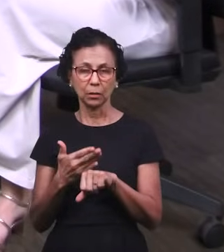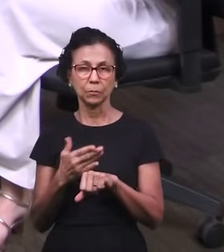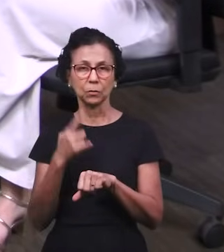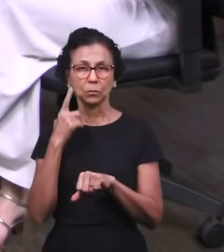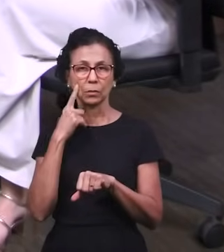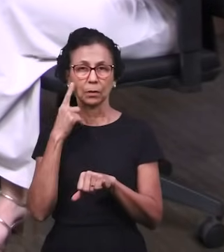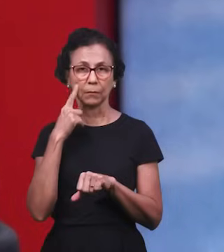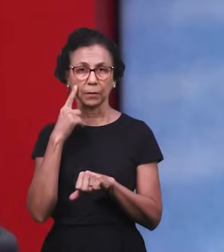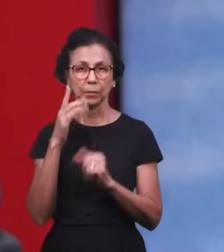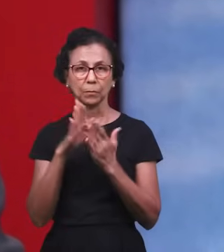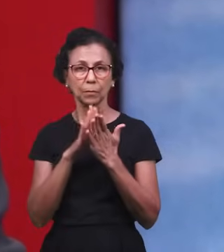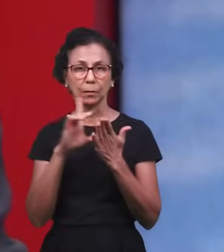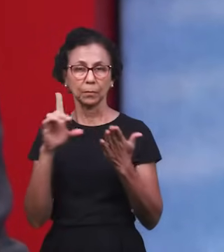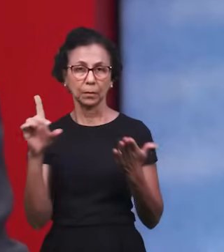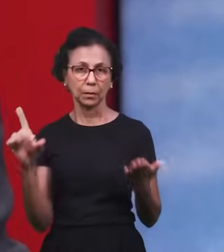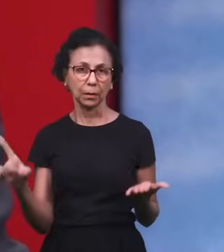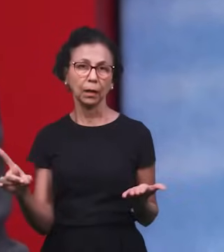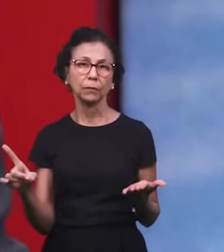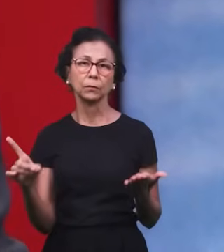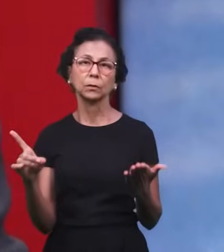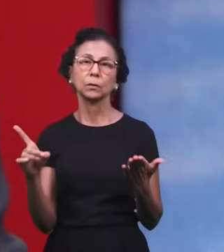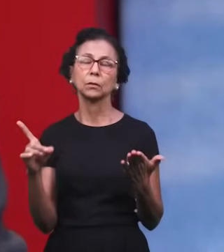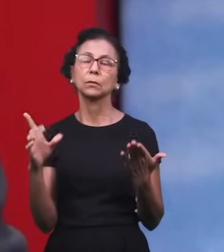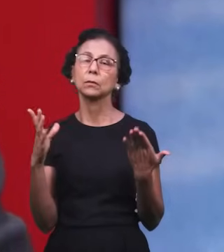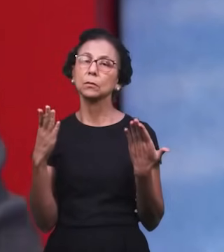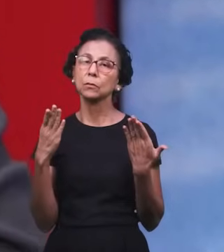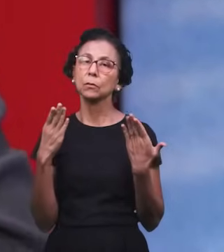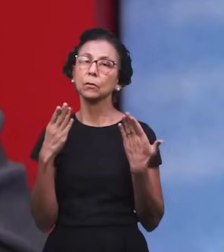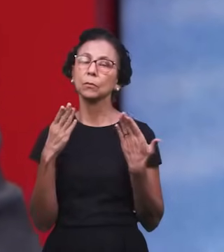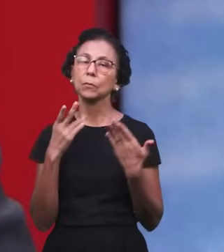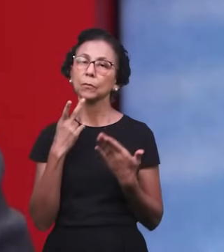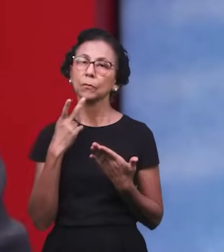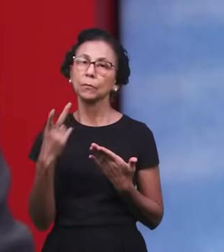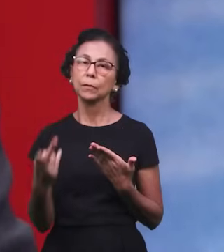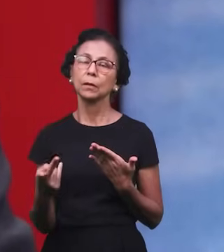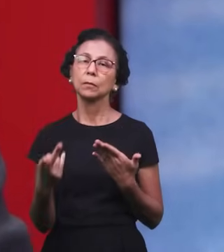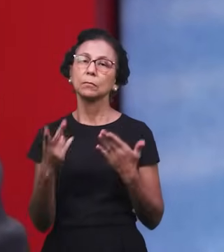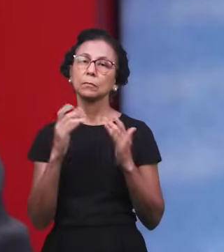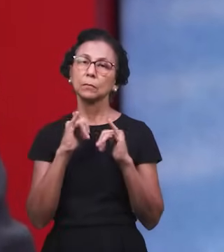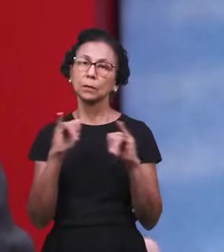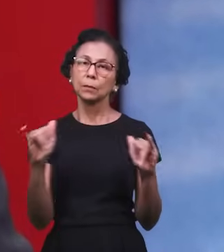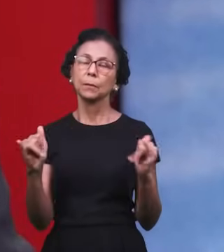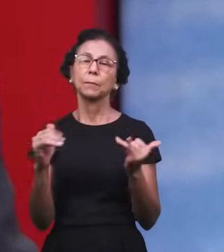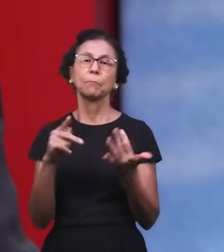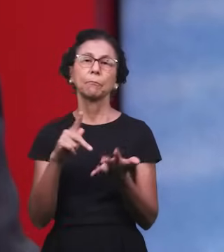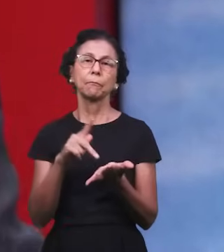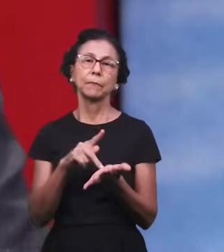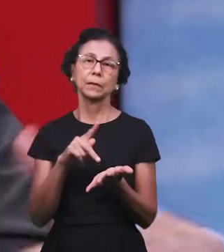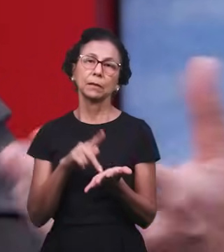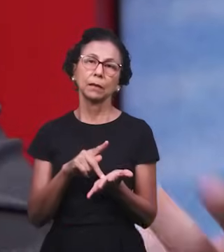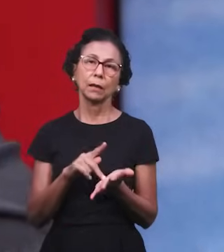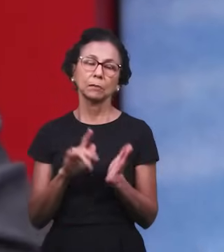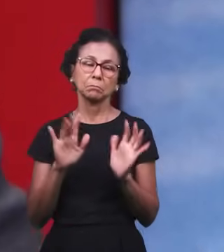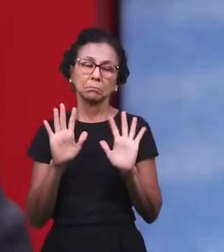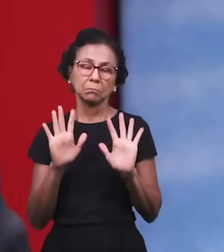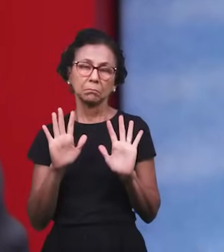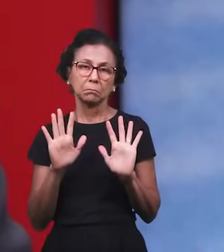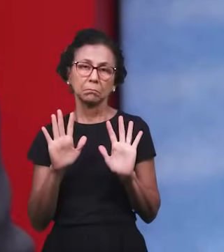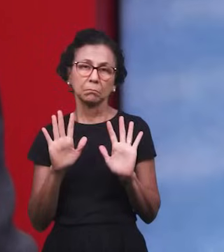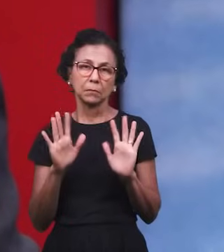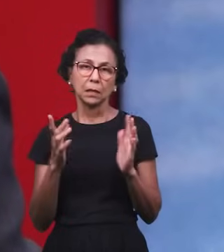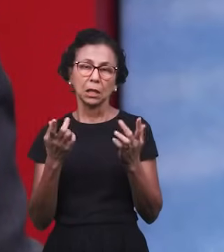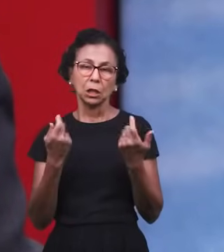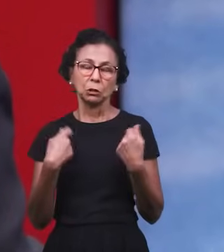forma, sem agredir ninguém, sem criticar ninguém. Às vezes você tem na família,